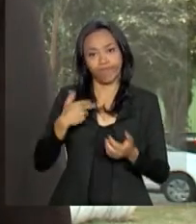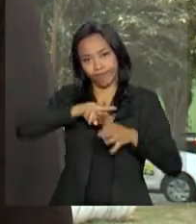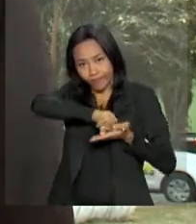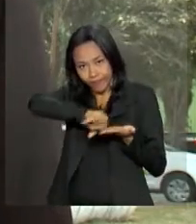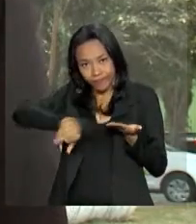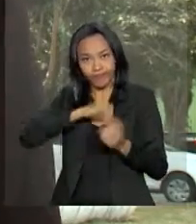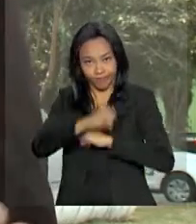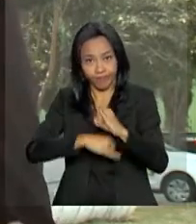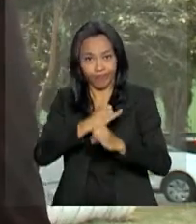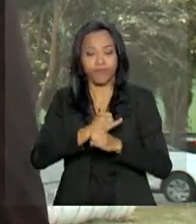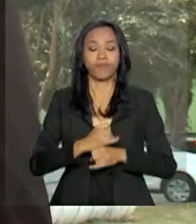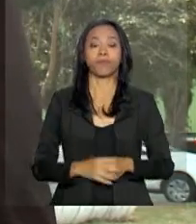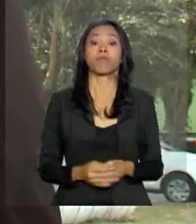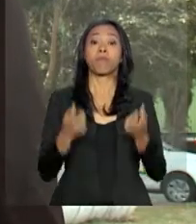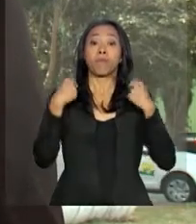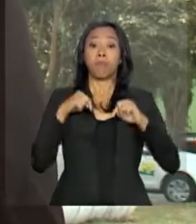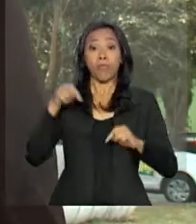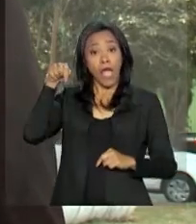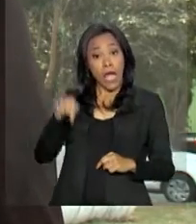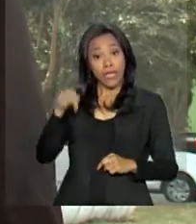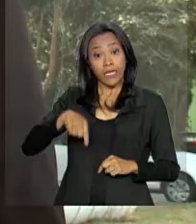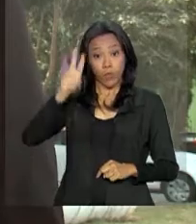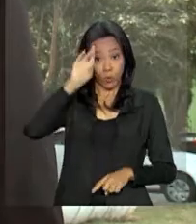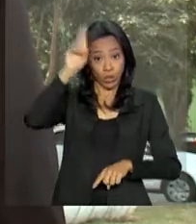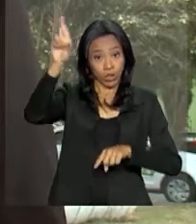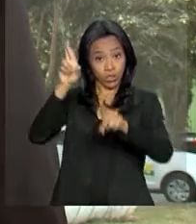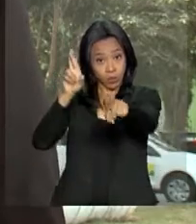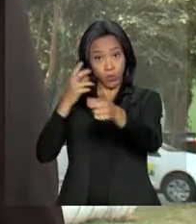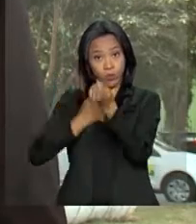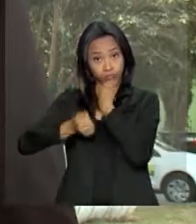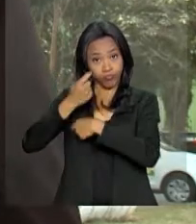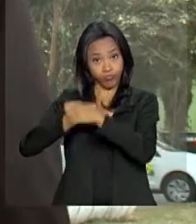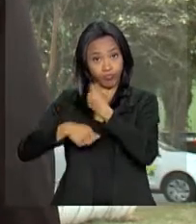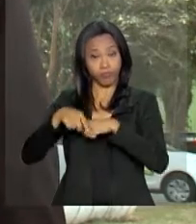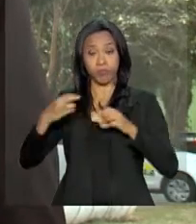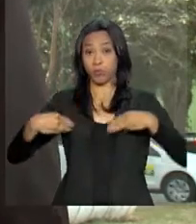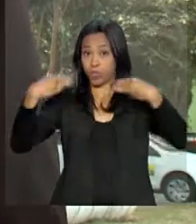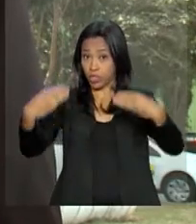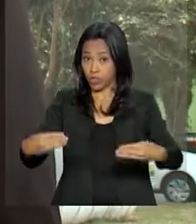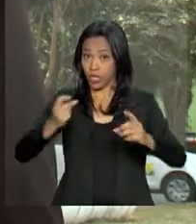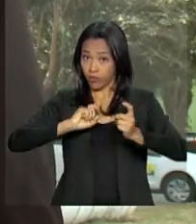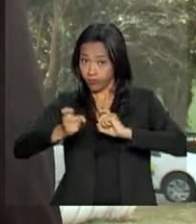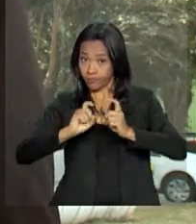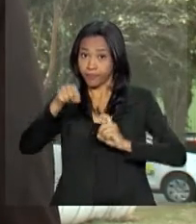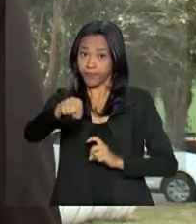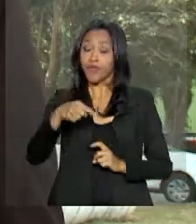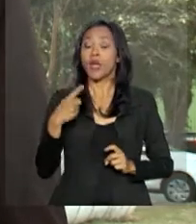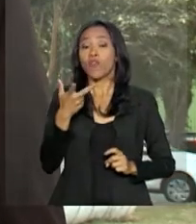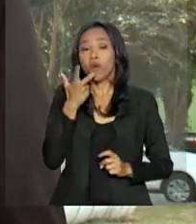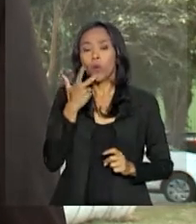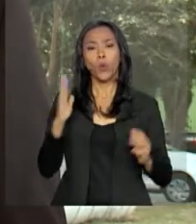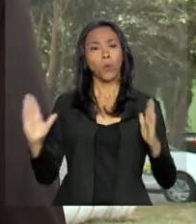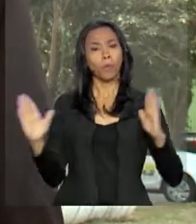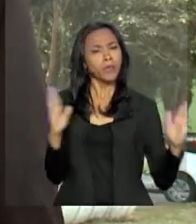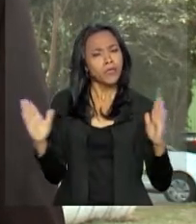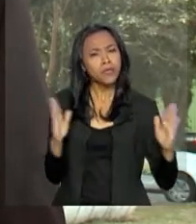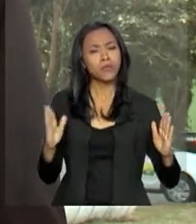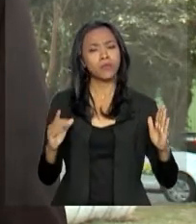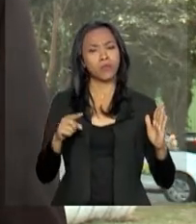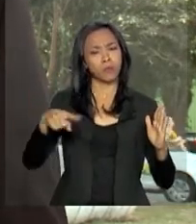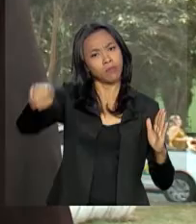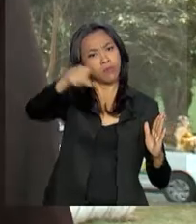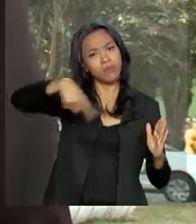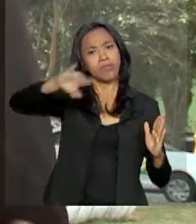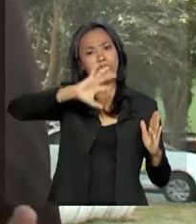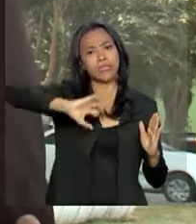financeiro aqui do ministério do planejamento sérgio ao dn lembra que o prazo para o saque das cotas do pis